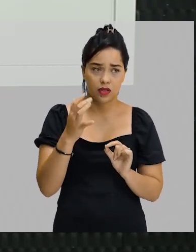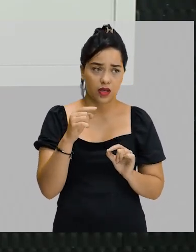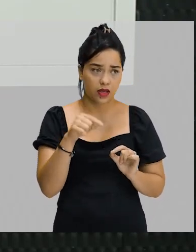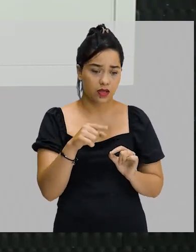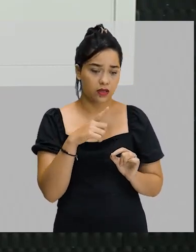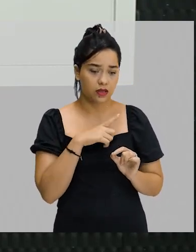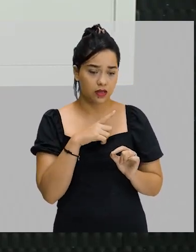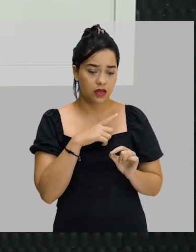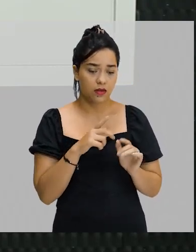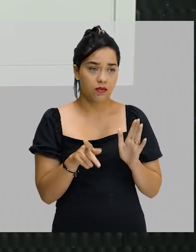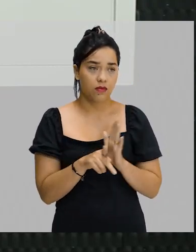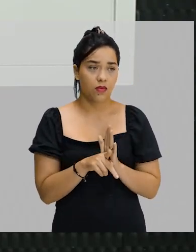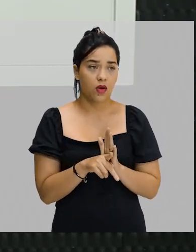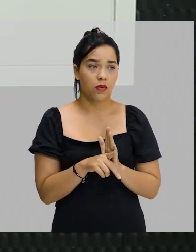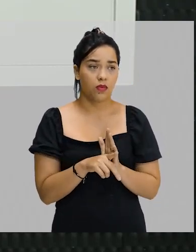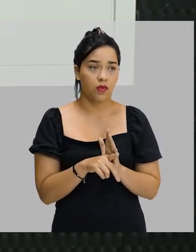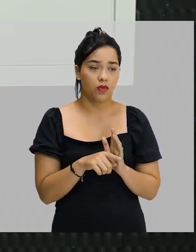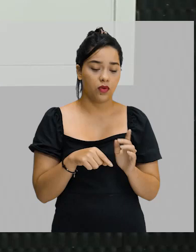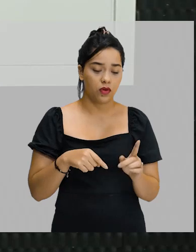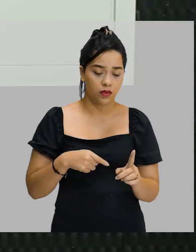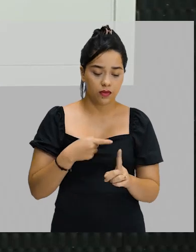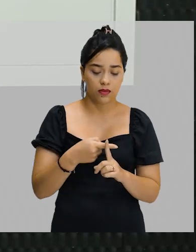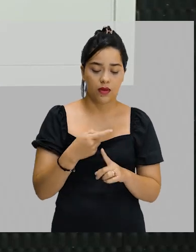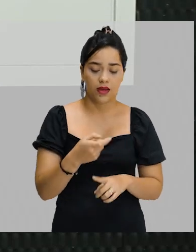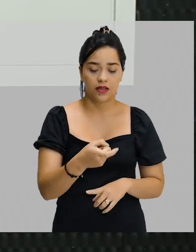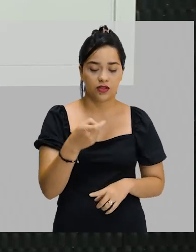seja a elongação mais x. Então ele vai, ó,